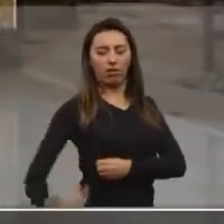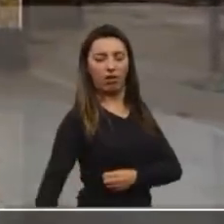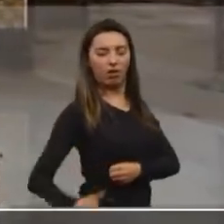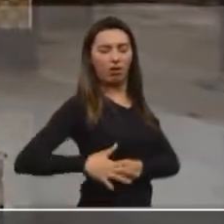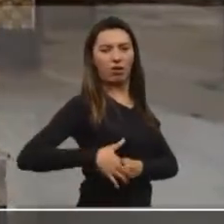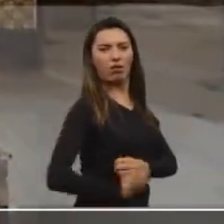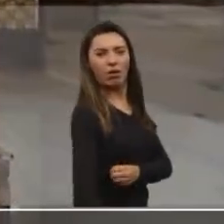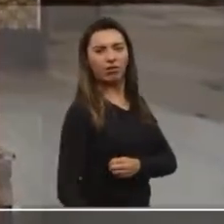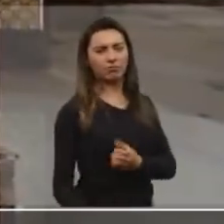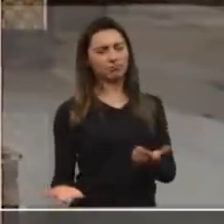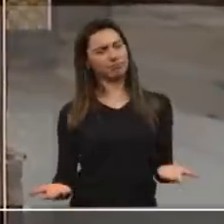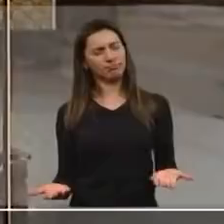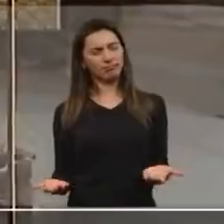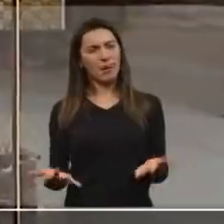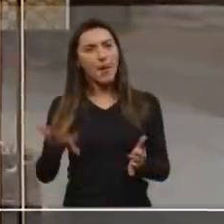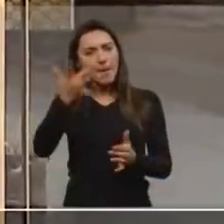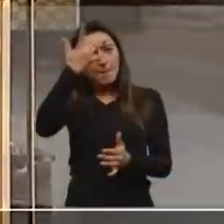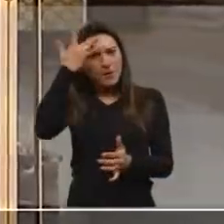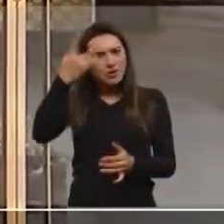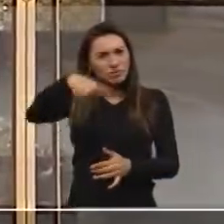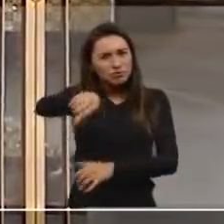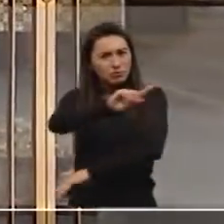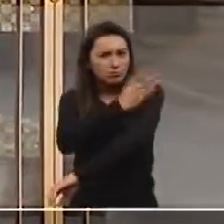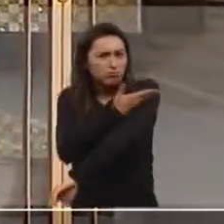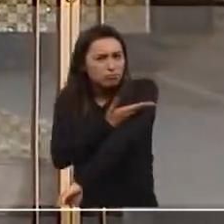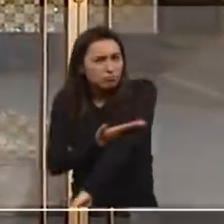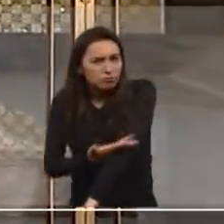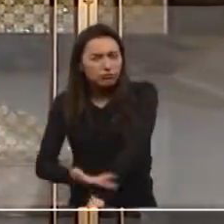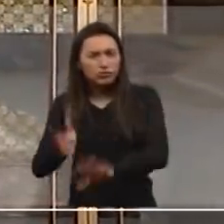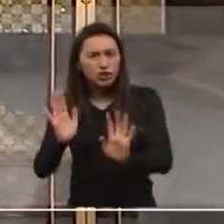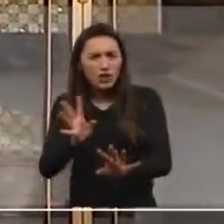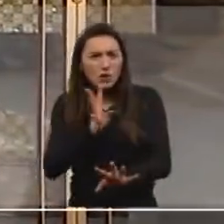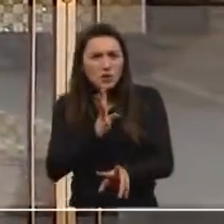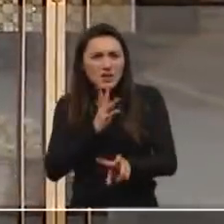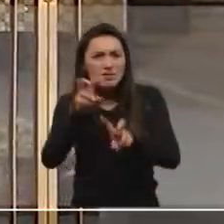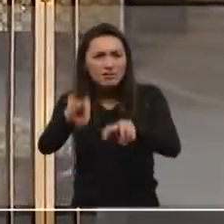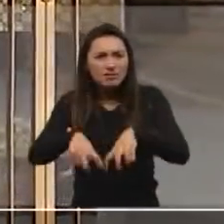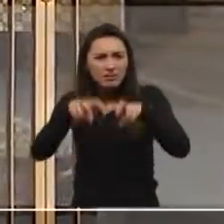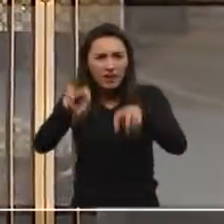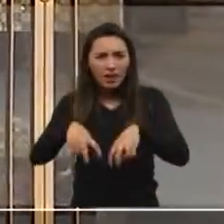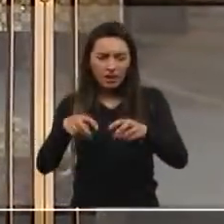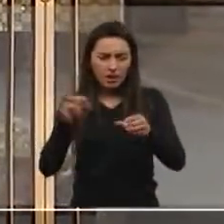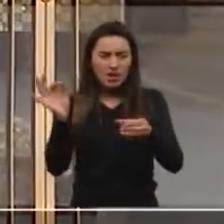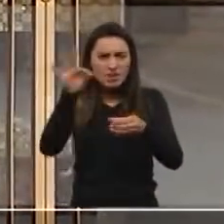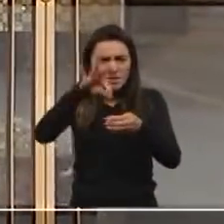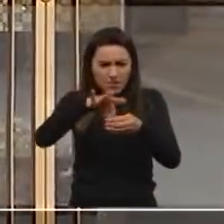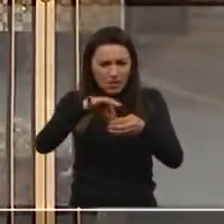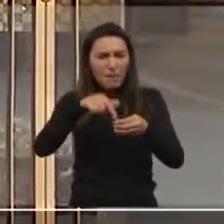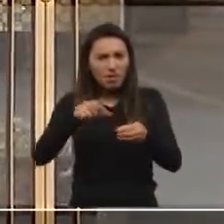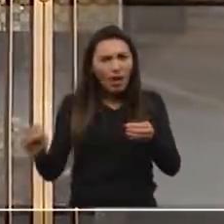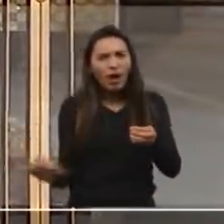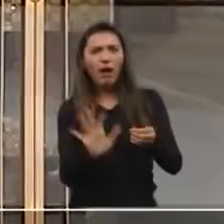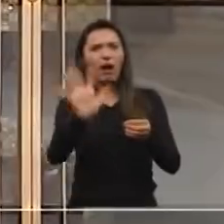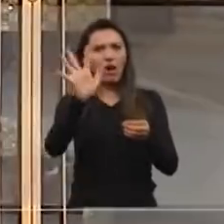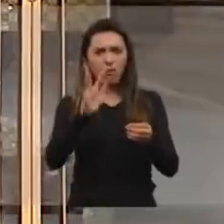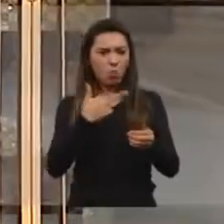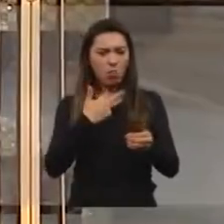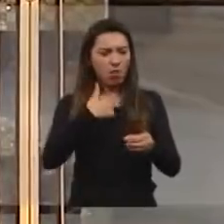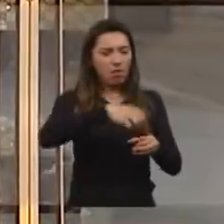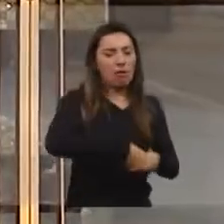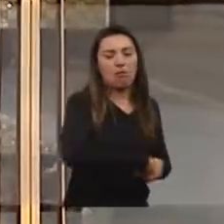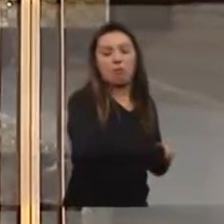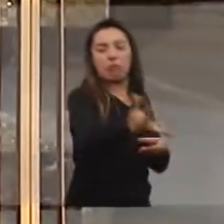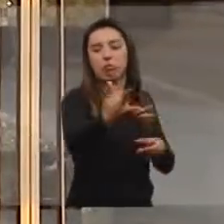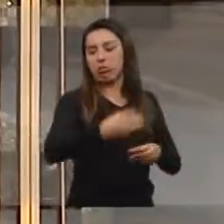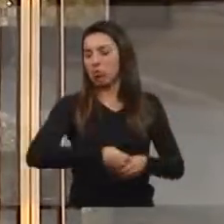trabalha com a terra quem já viu e sabe tem essa experiência semente é cara você não joga